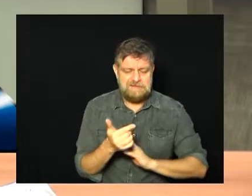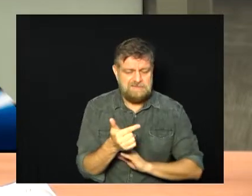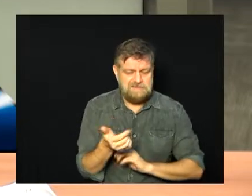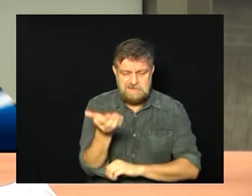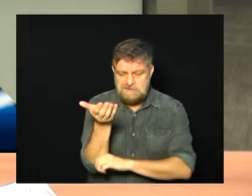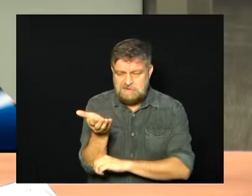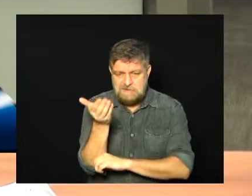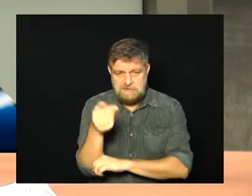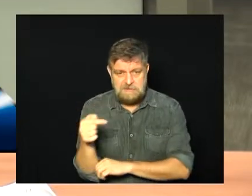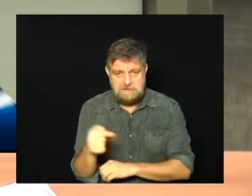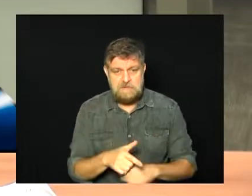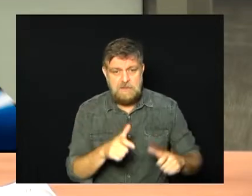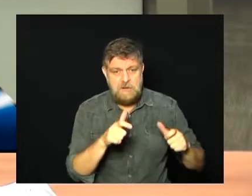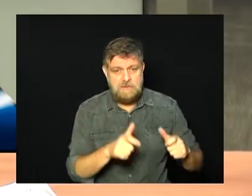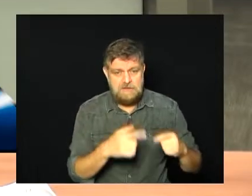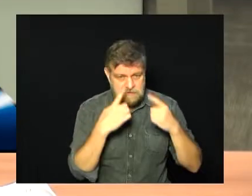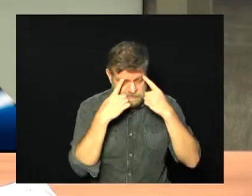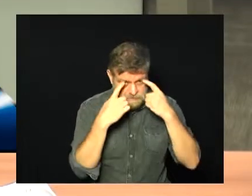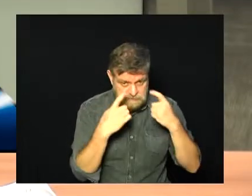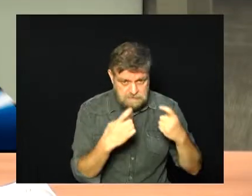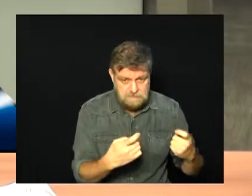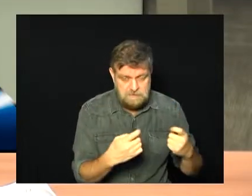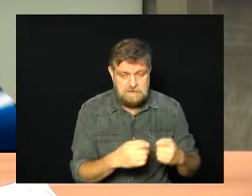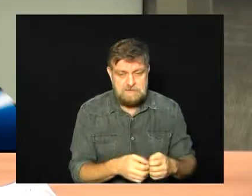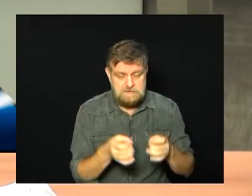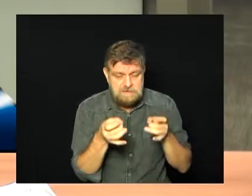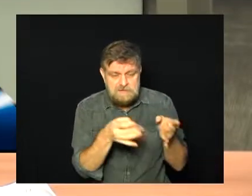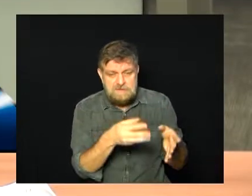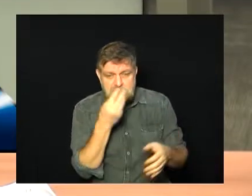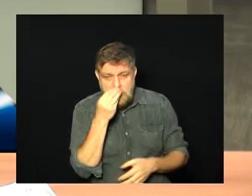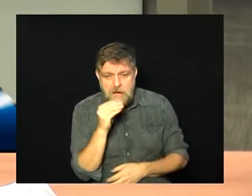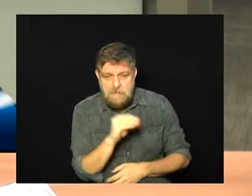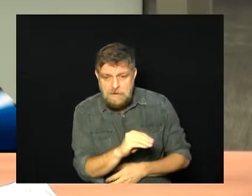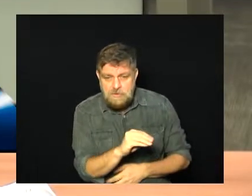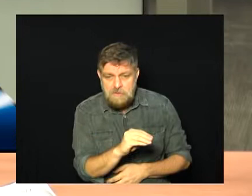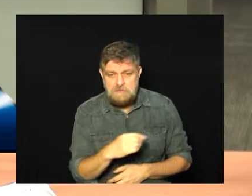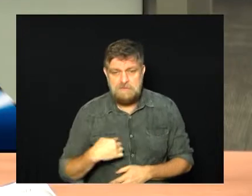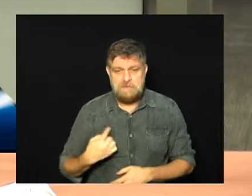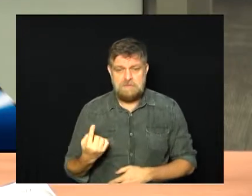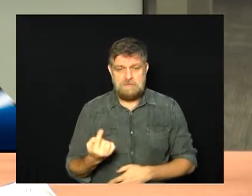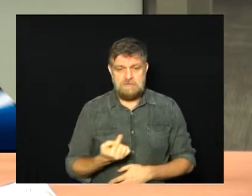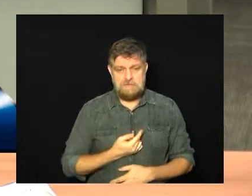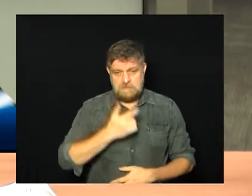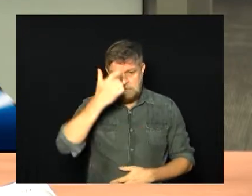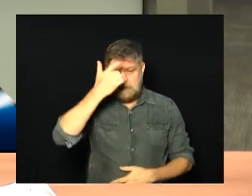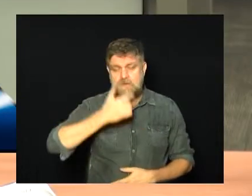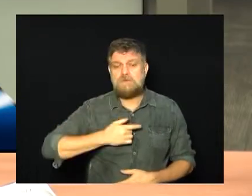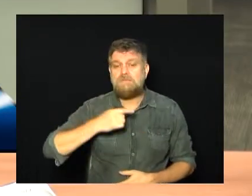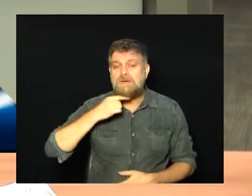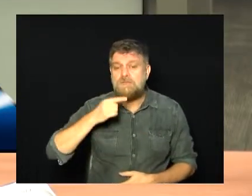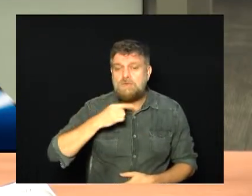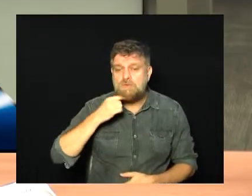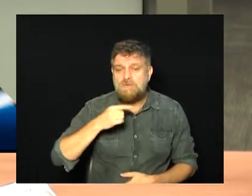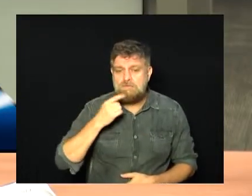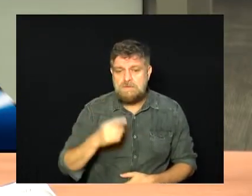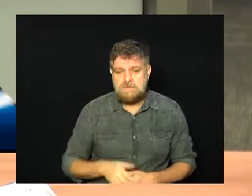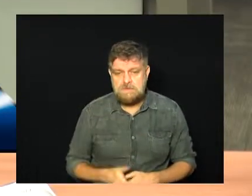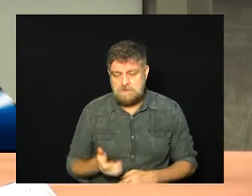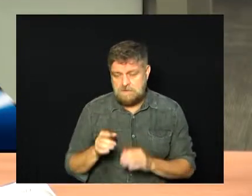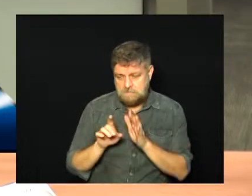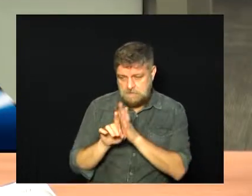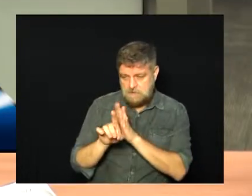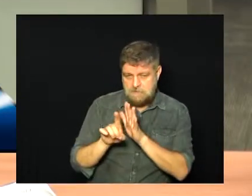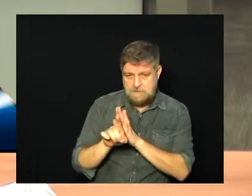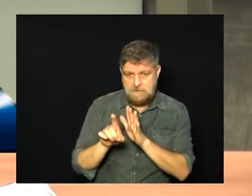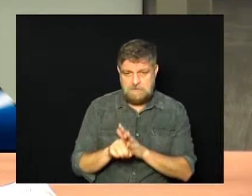abandono, que a gente vê em muitas áreas. E fica aqui apenas uma dúvida. Primeiro, em relação às